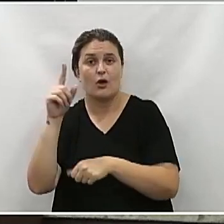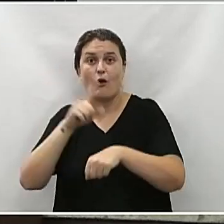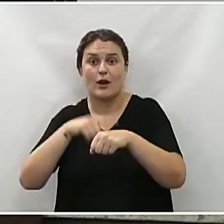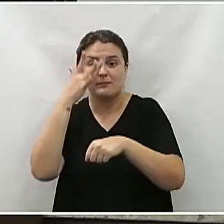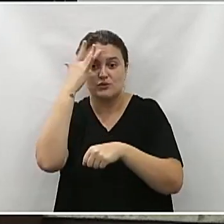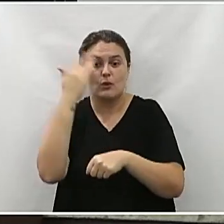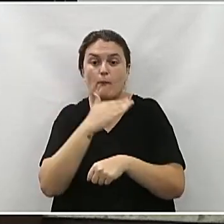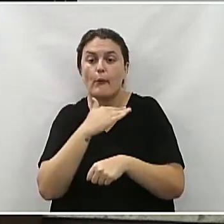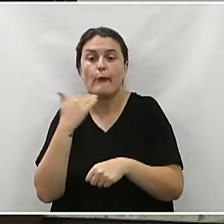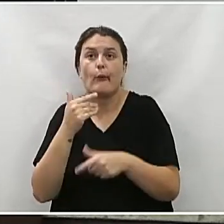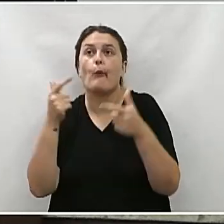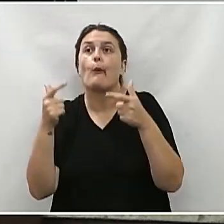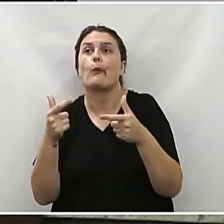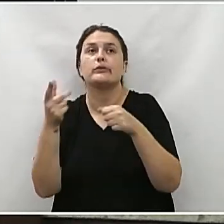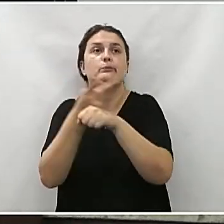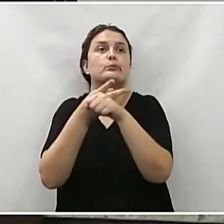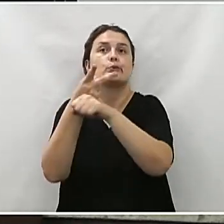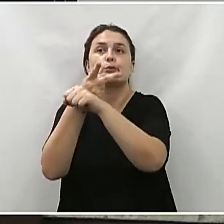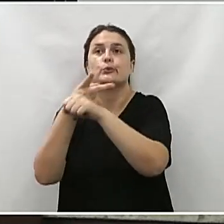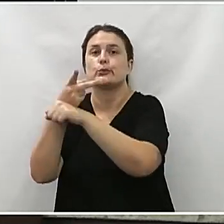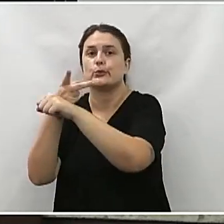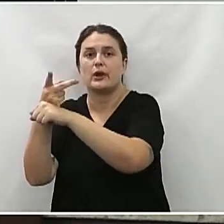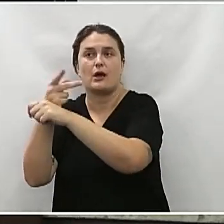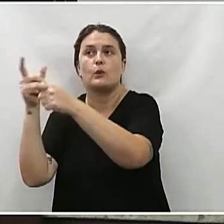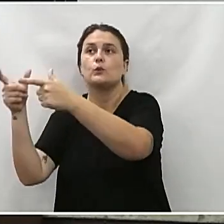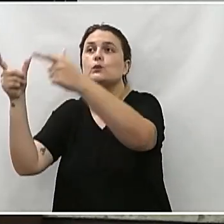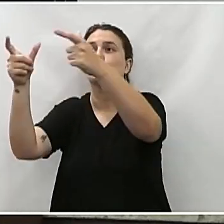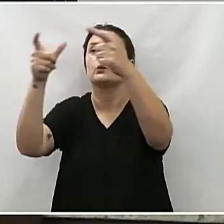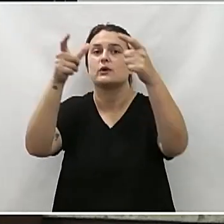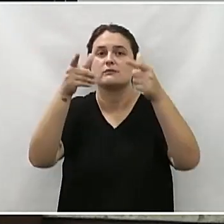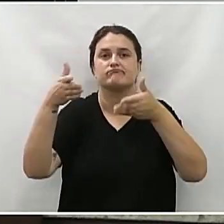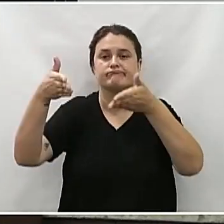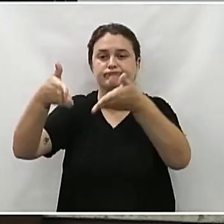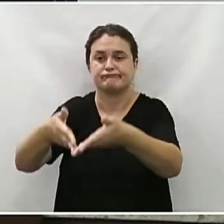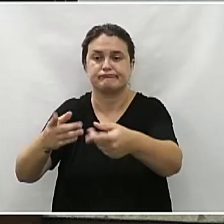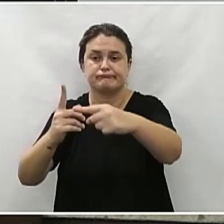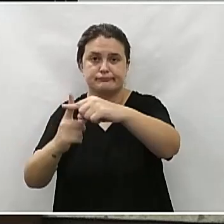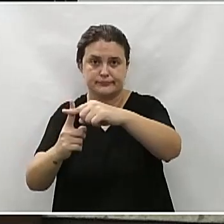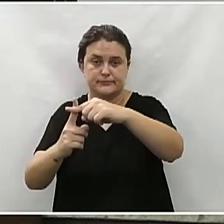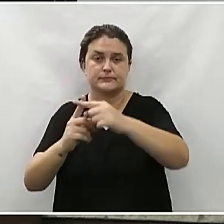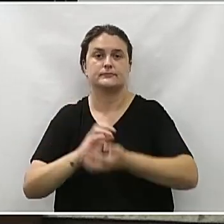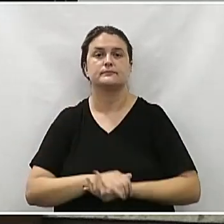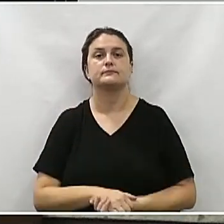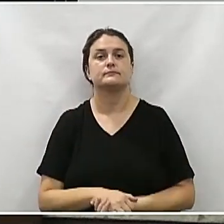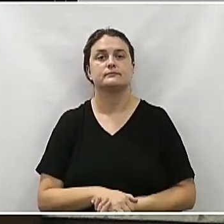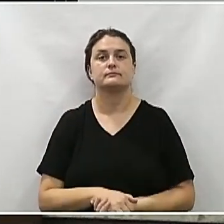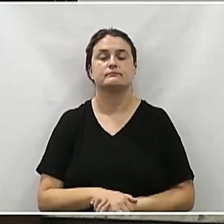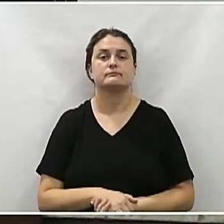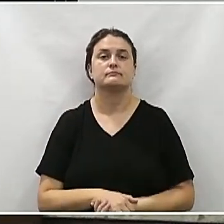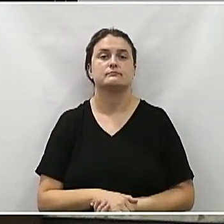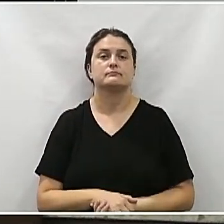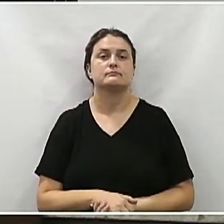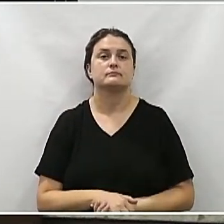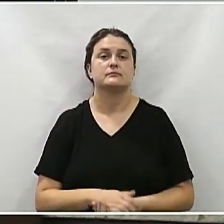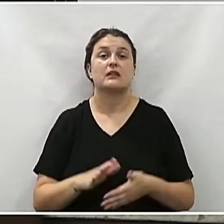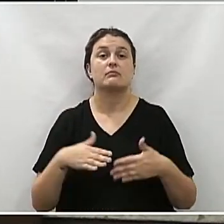precisa você tem que depender de outras localidades para colocar ali seus entes queridos então